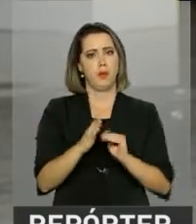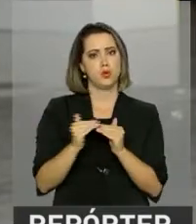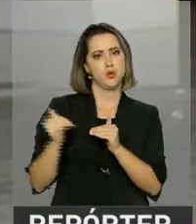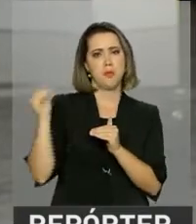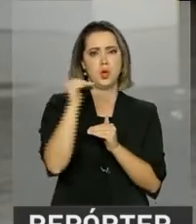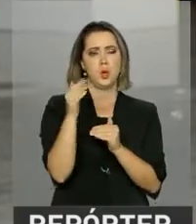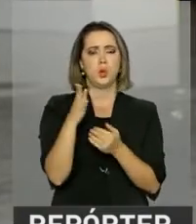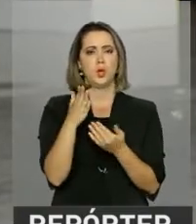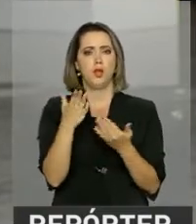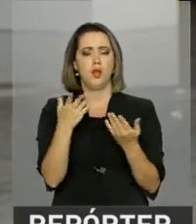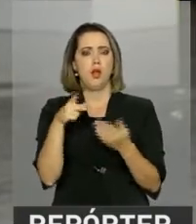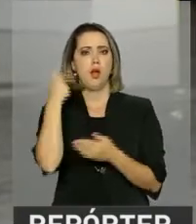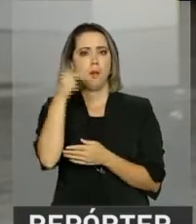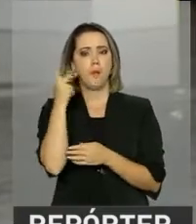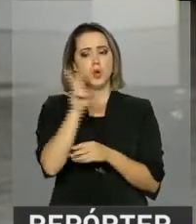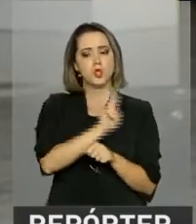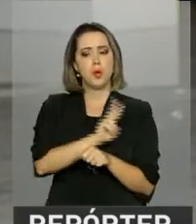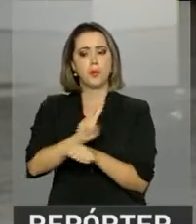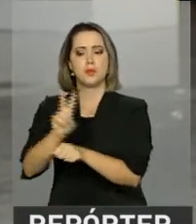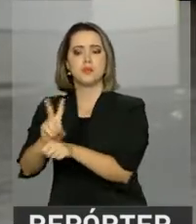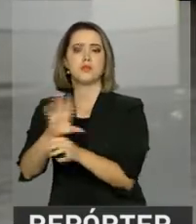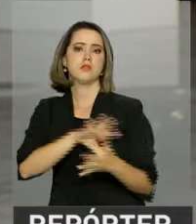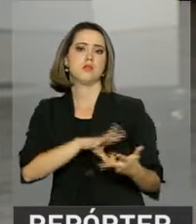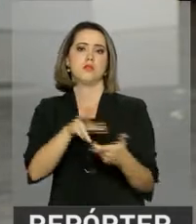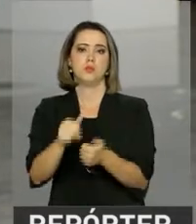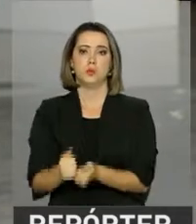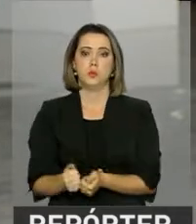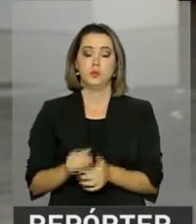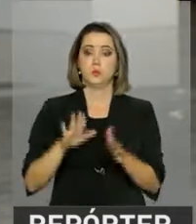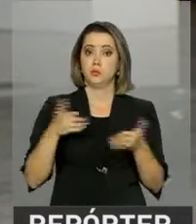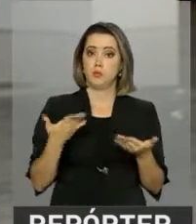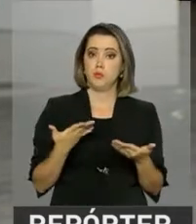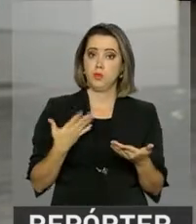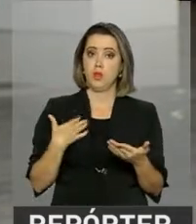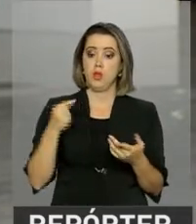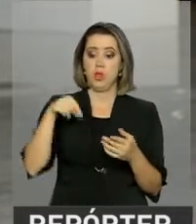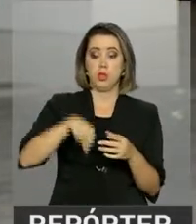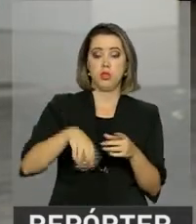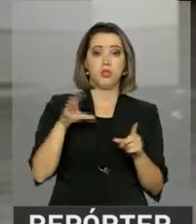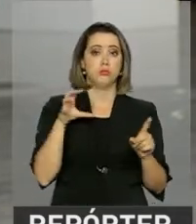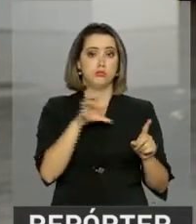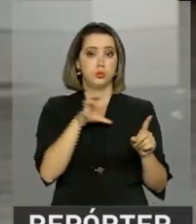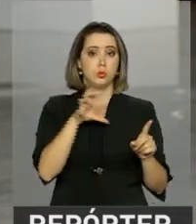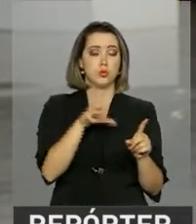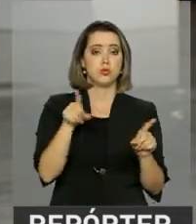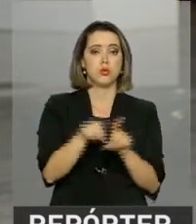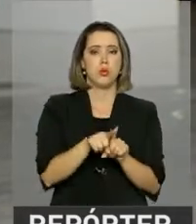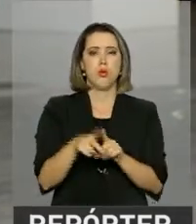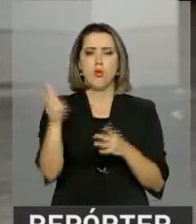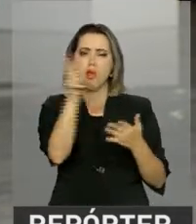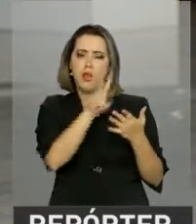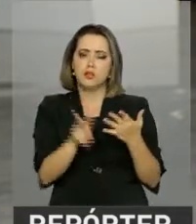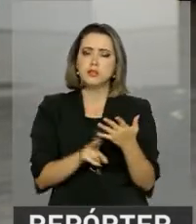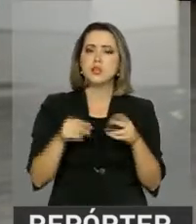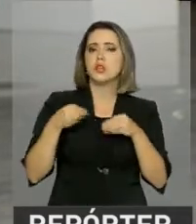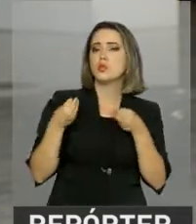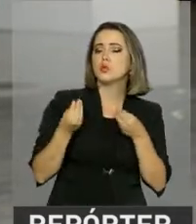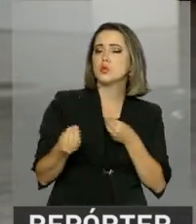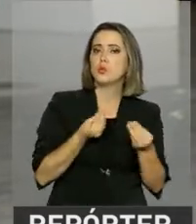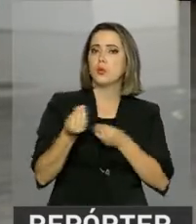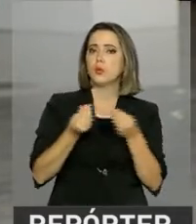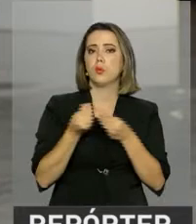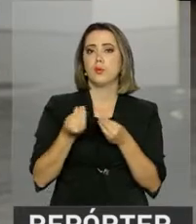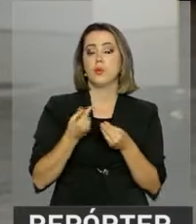política econômica protecionista no mundo em relação aos choques internos o relatório analisou como que a